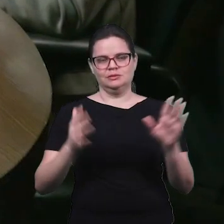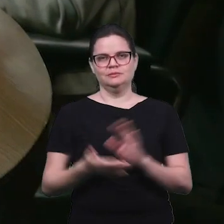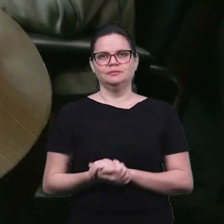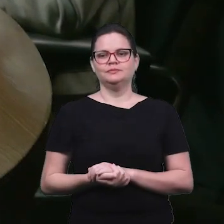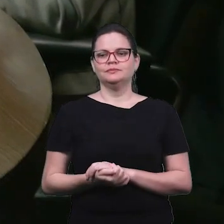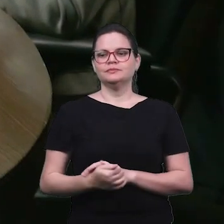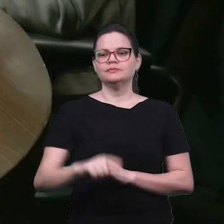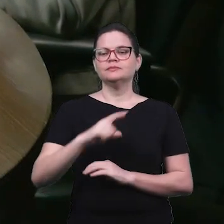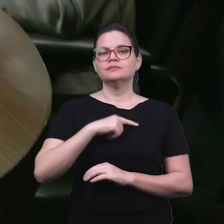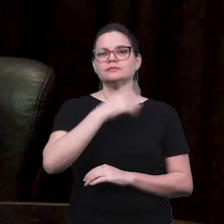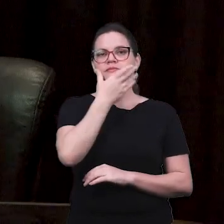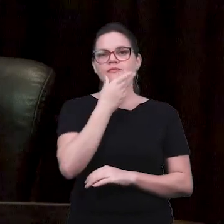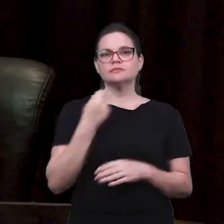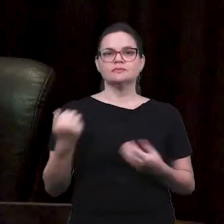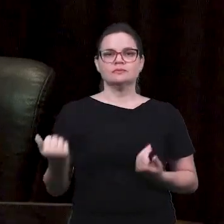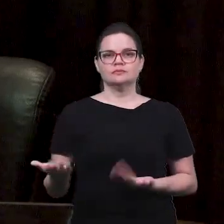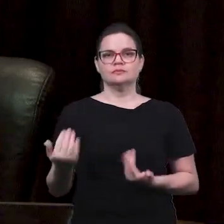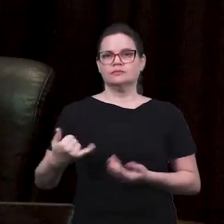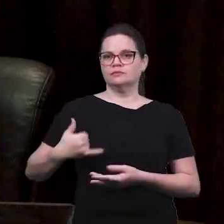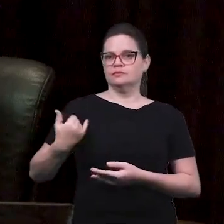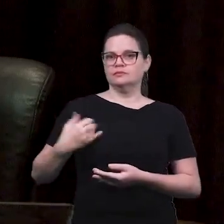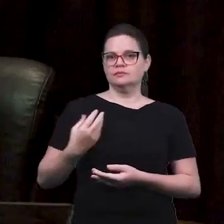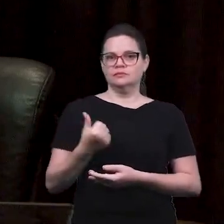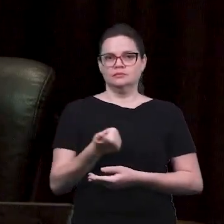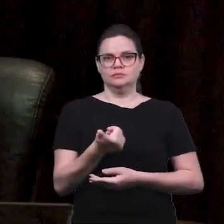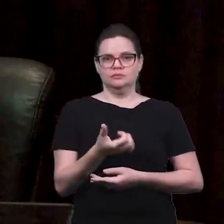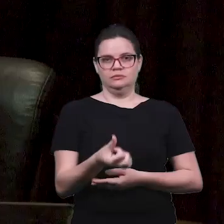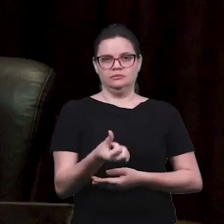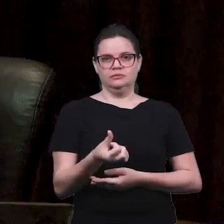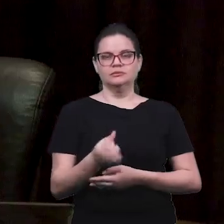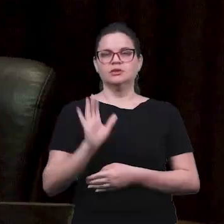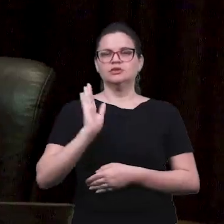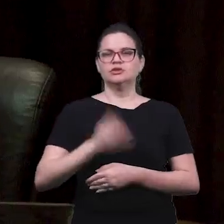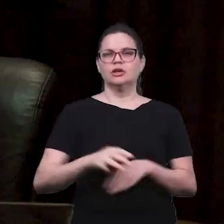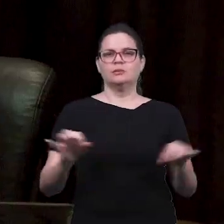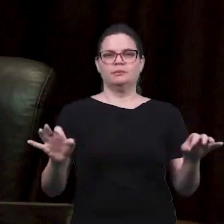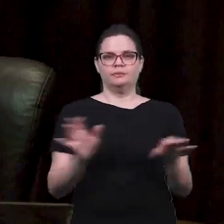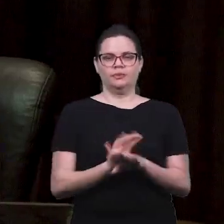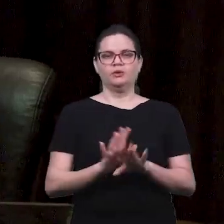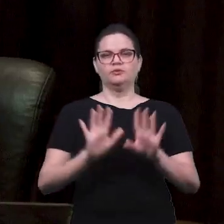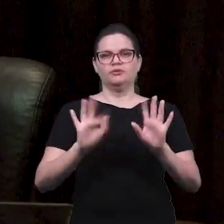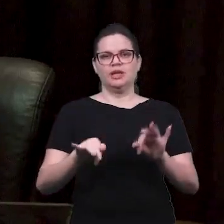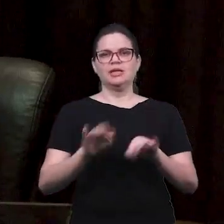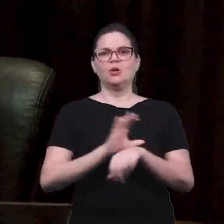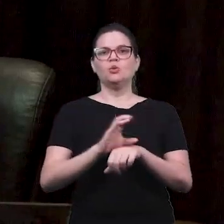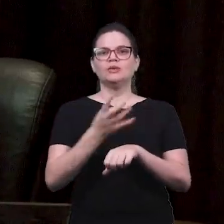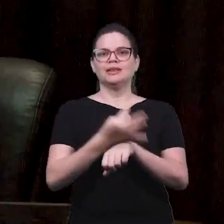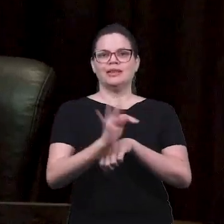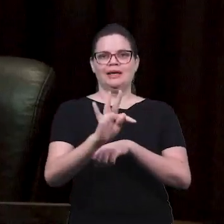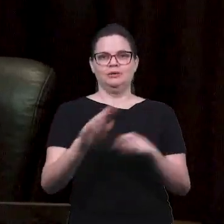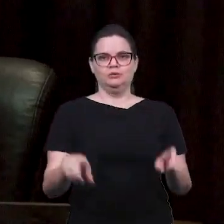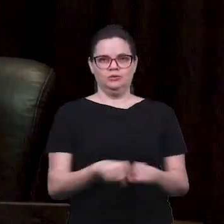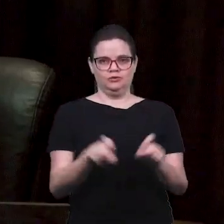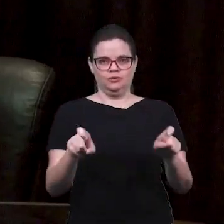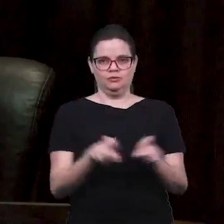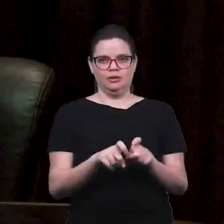Um jovem de 16 anos, ele tinha terminado o curso técnico de